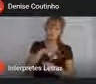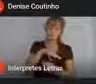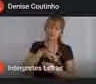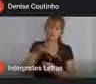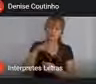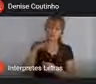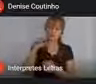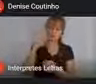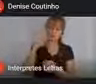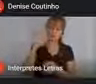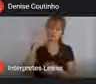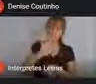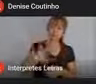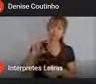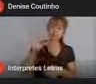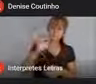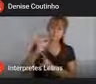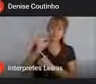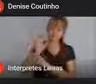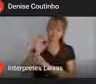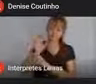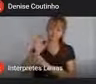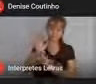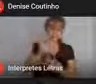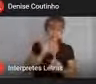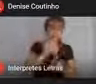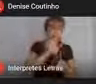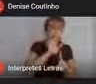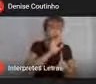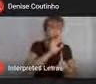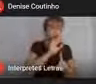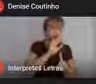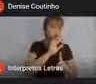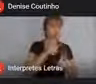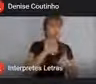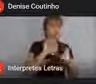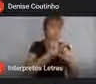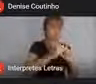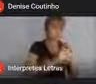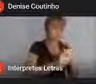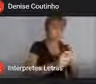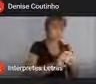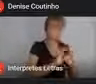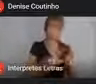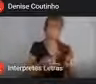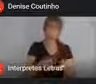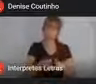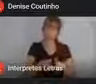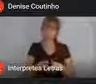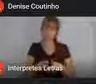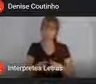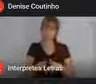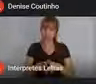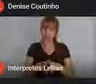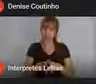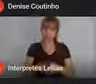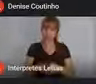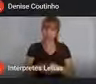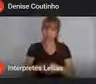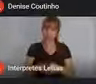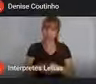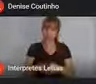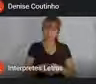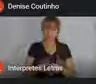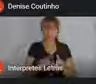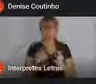ele influencia o falar dessas comunidades tradicionais. Ou, por outro lado, não seria a mão